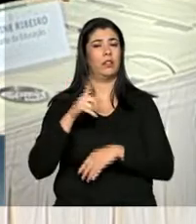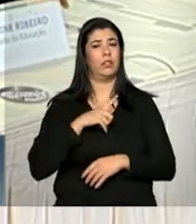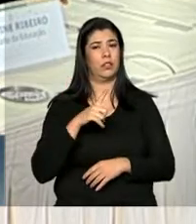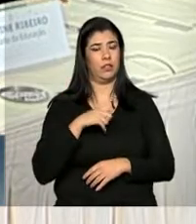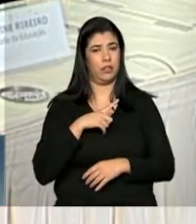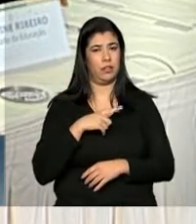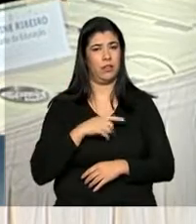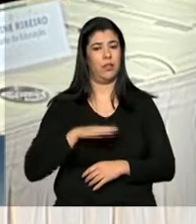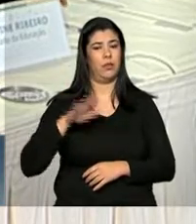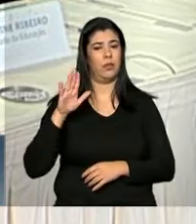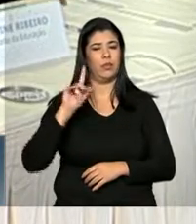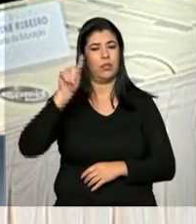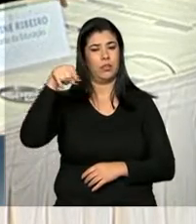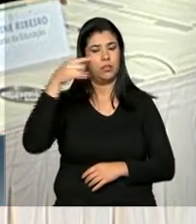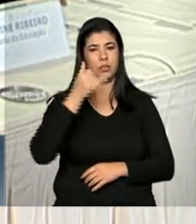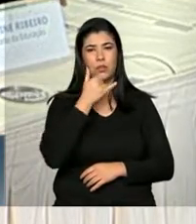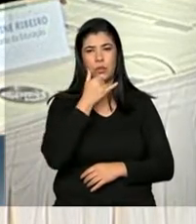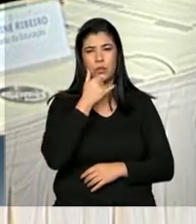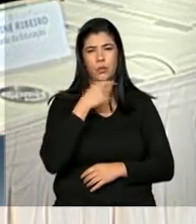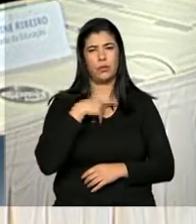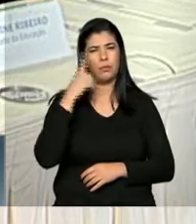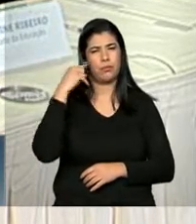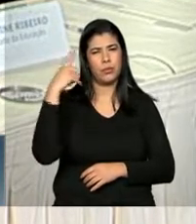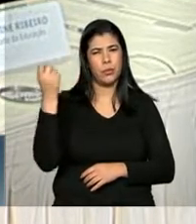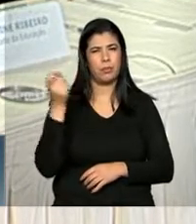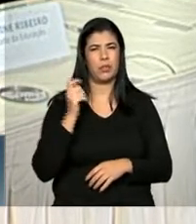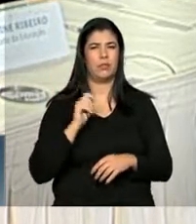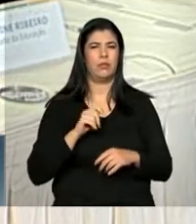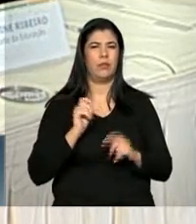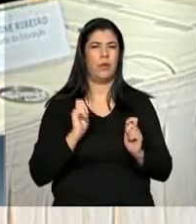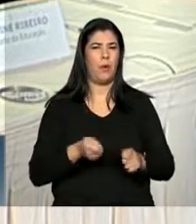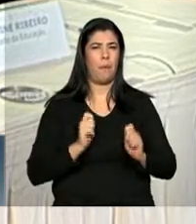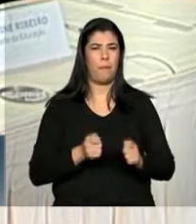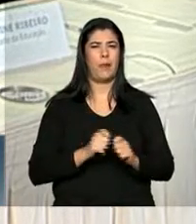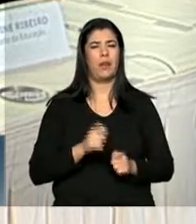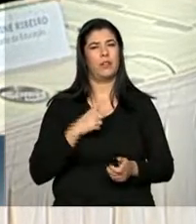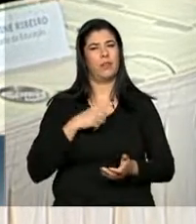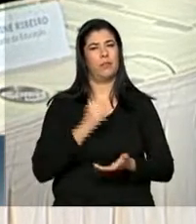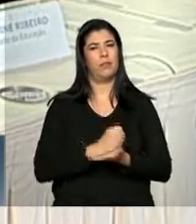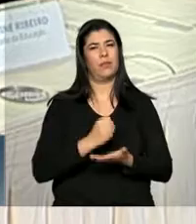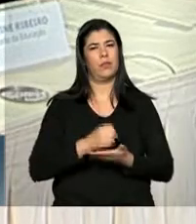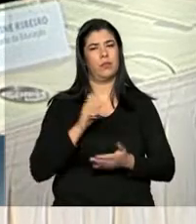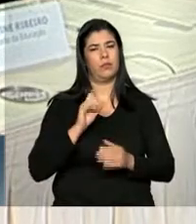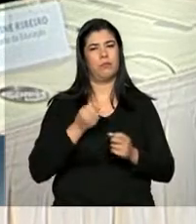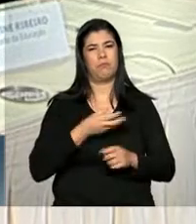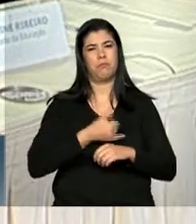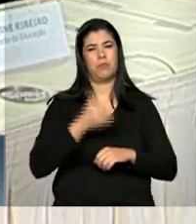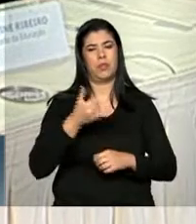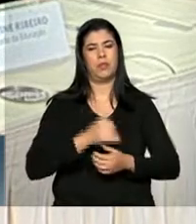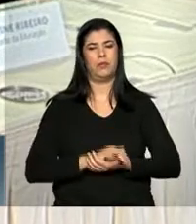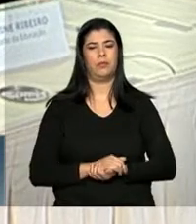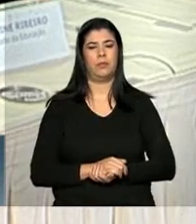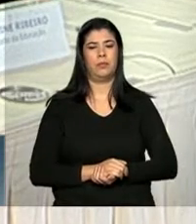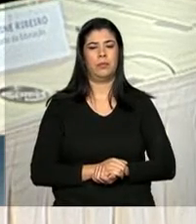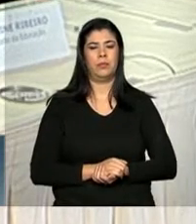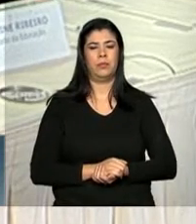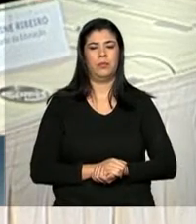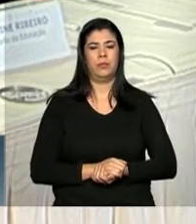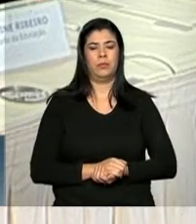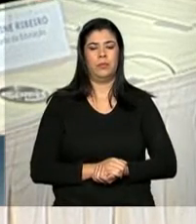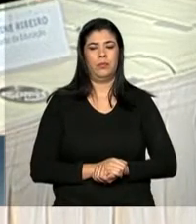que na próxima vez eu contrato uma banda melhor, viu, gente? Para a gente... Thaís. Ah, tá.